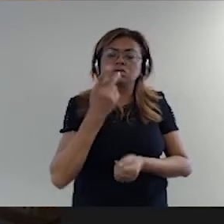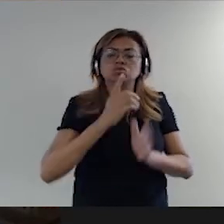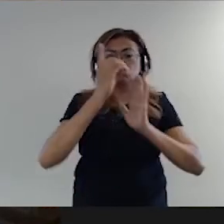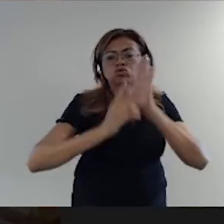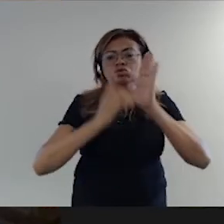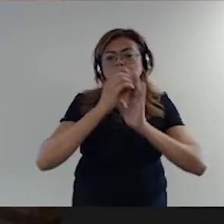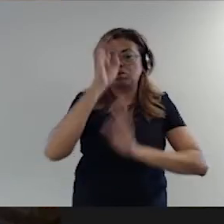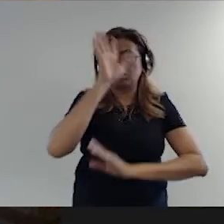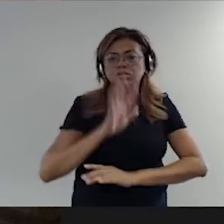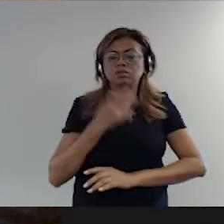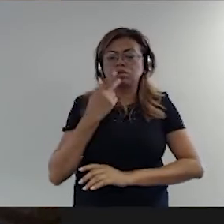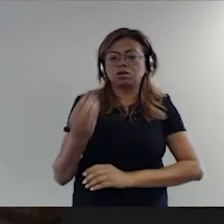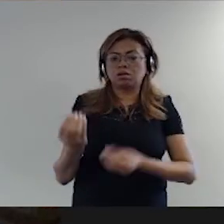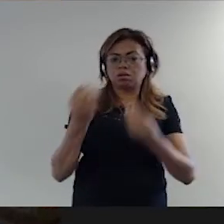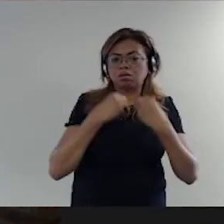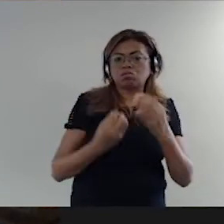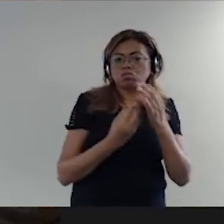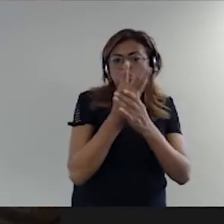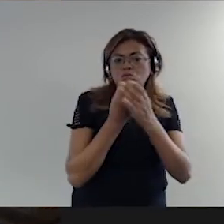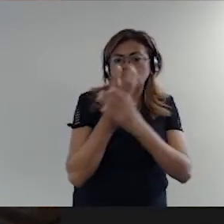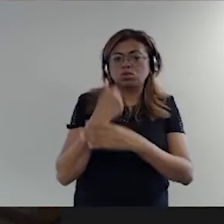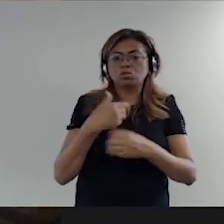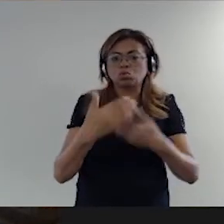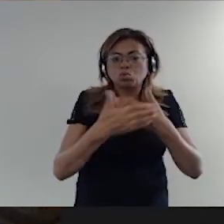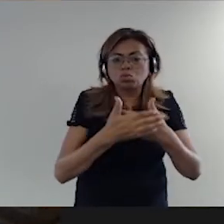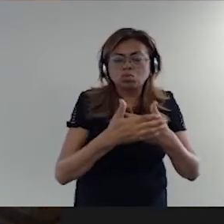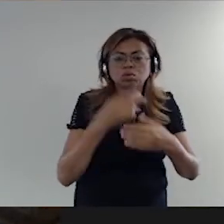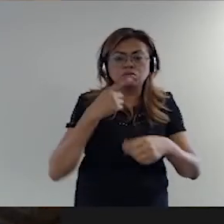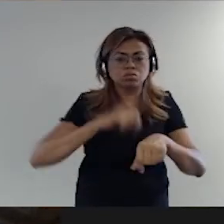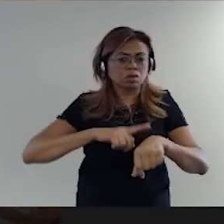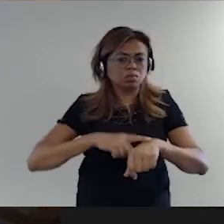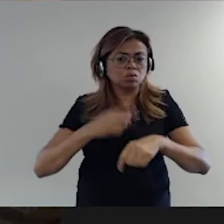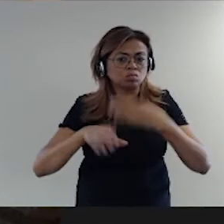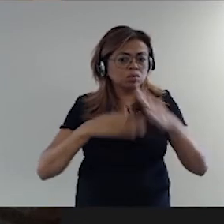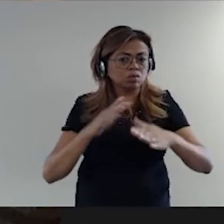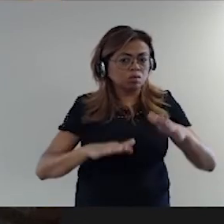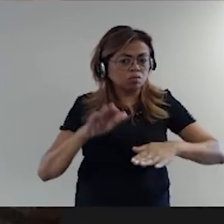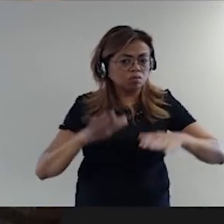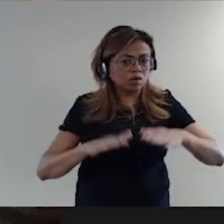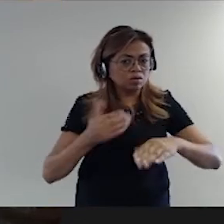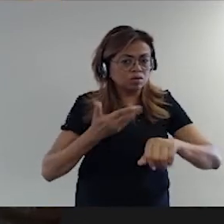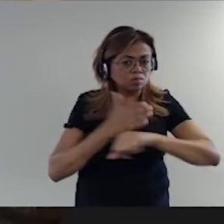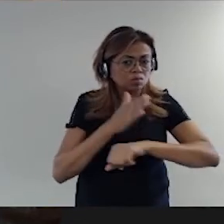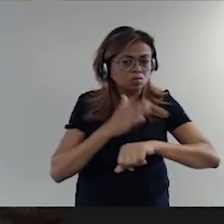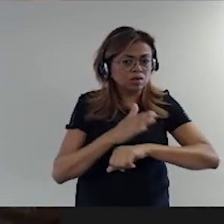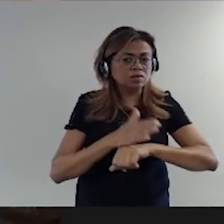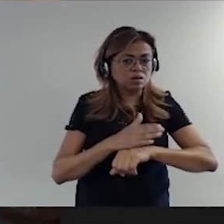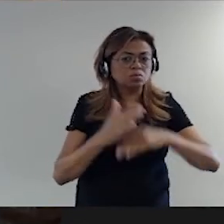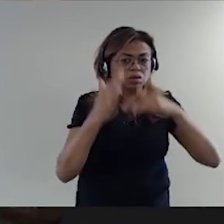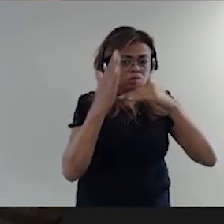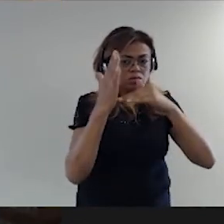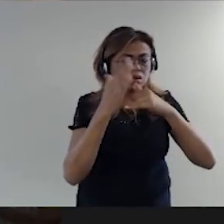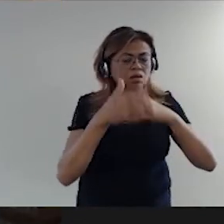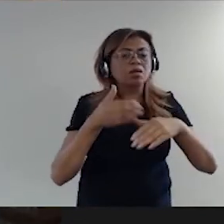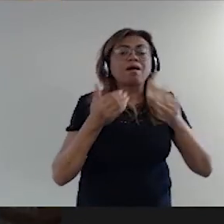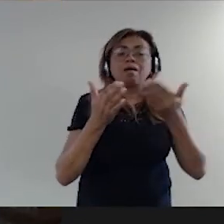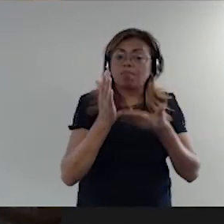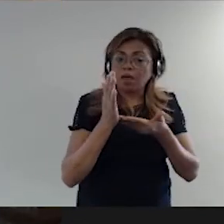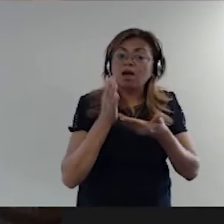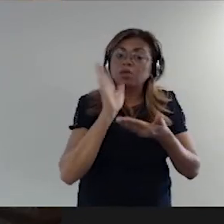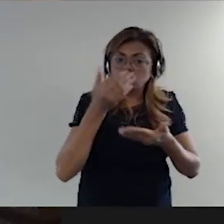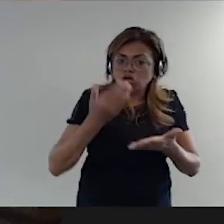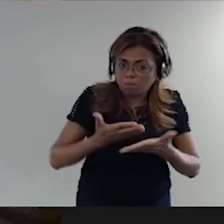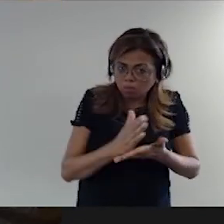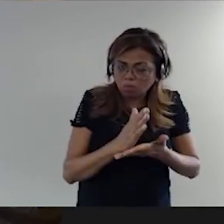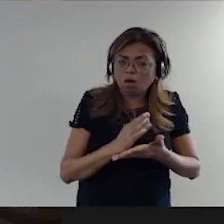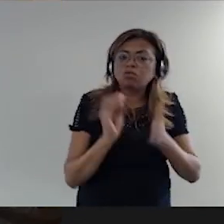brasileiro que deve surgir aí nos próximos tempos com a iminência de aprovação pelo Senado, como eu disse, já aprovado pela Câmara.